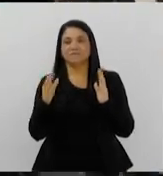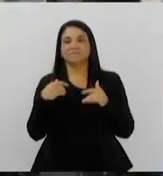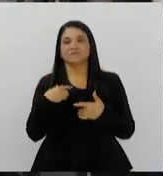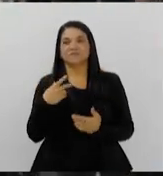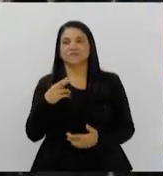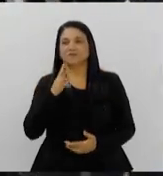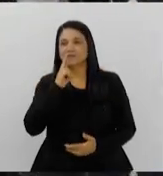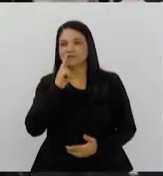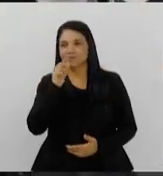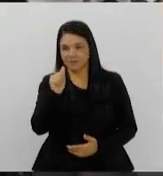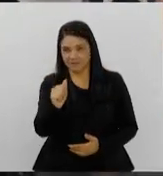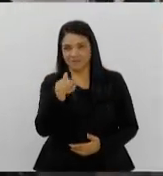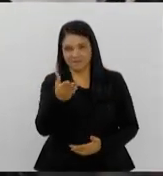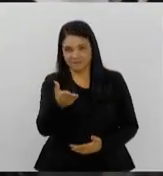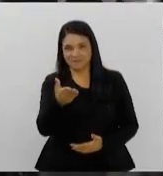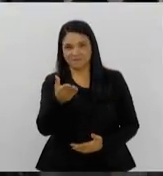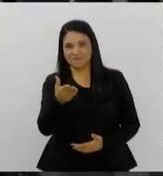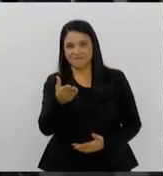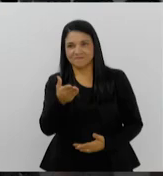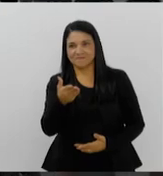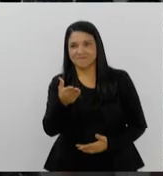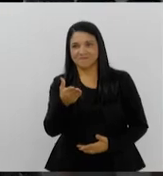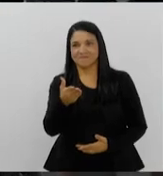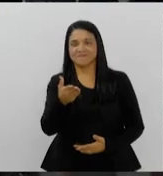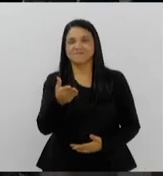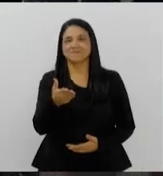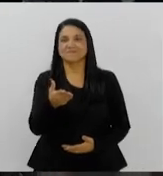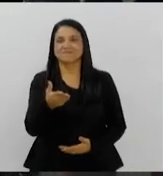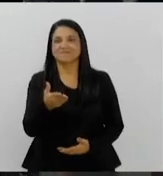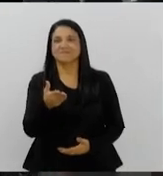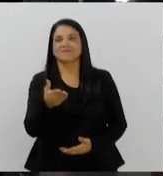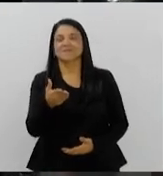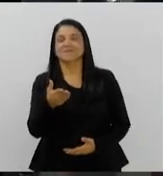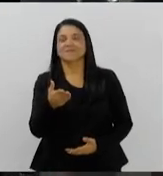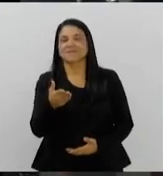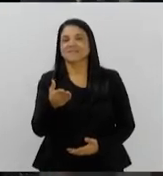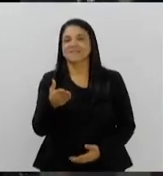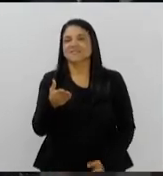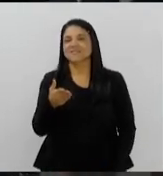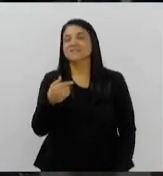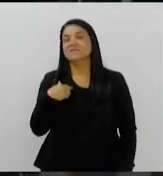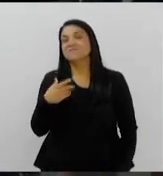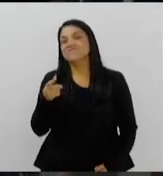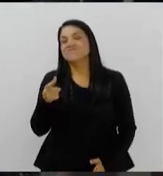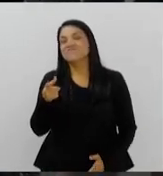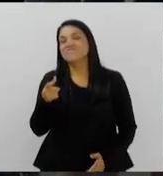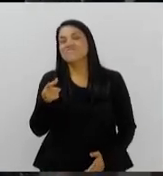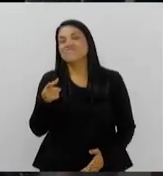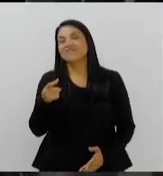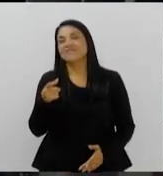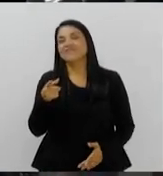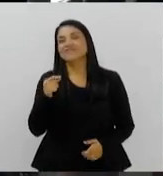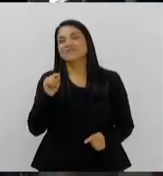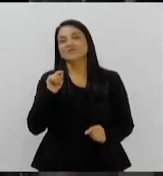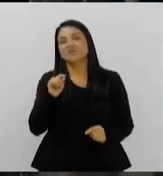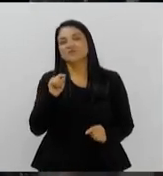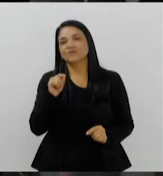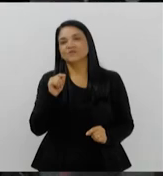Amorim, deputado Amorim, por gentileza. Está agitado hoje, hein? Está agitado. No que pese,